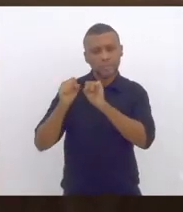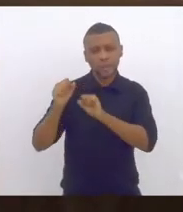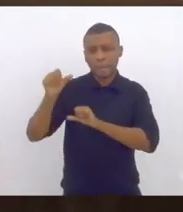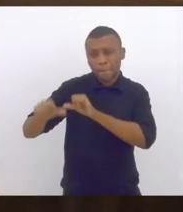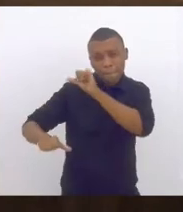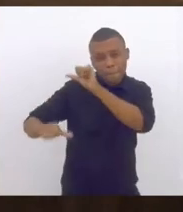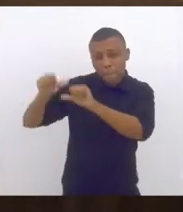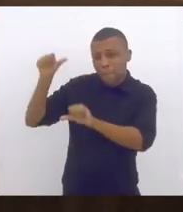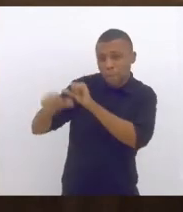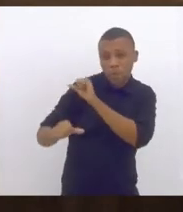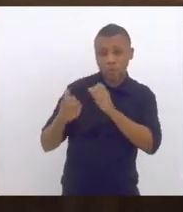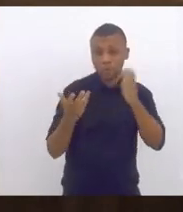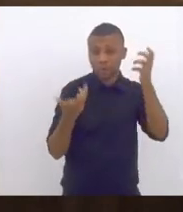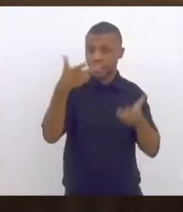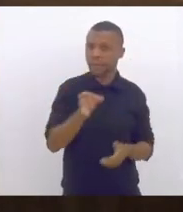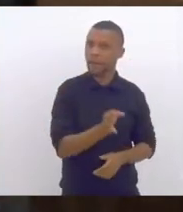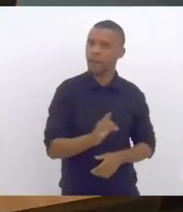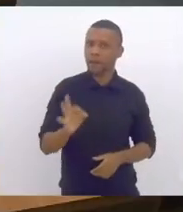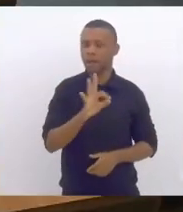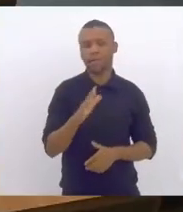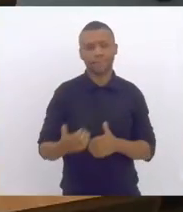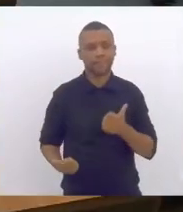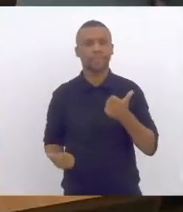clima. Favorável.